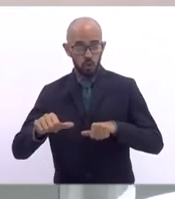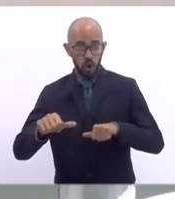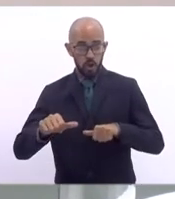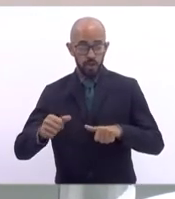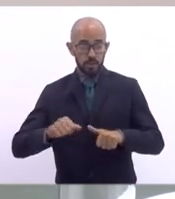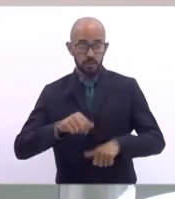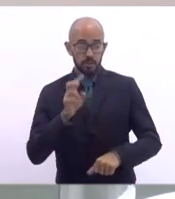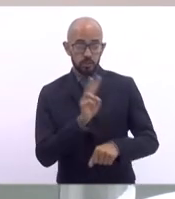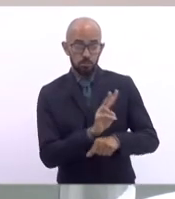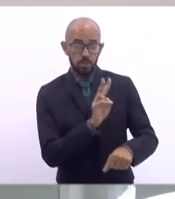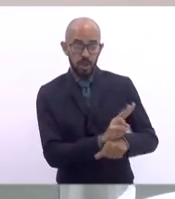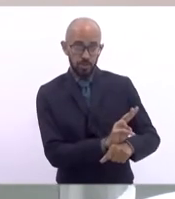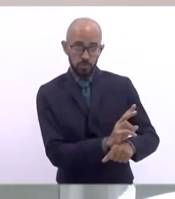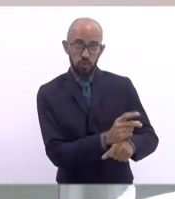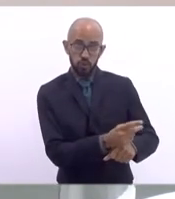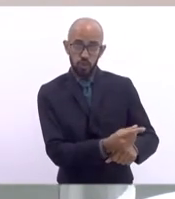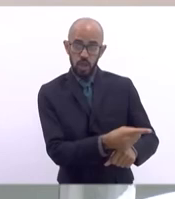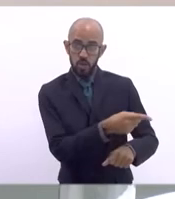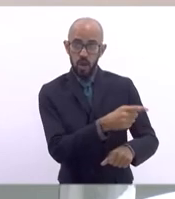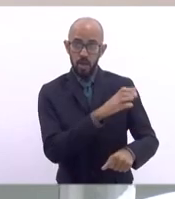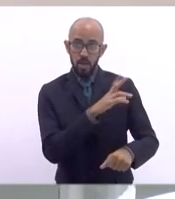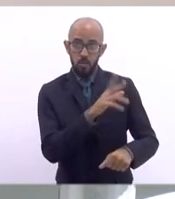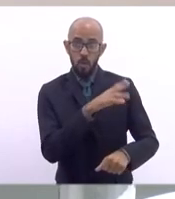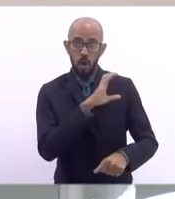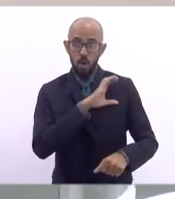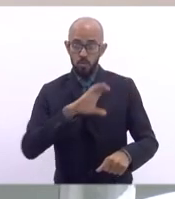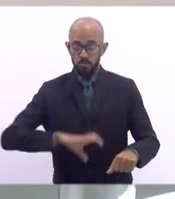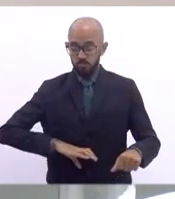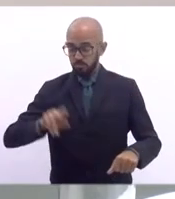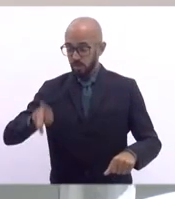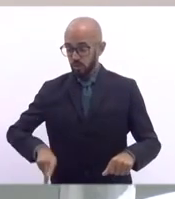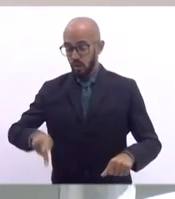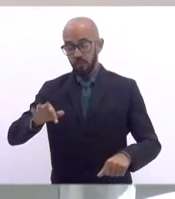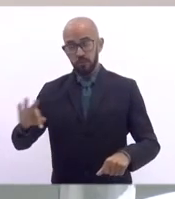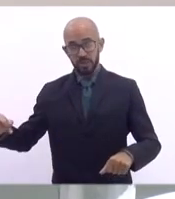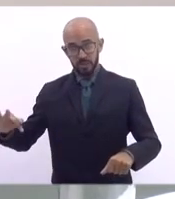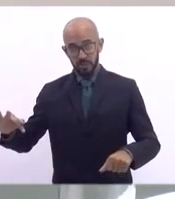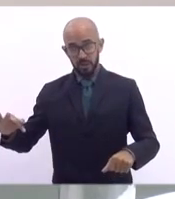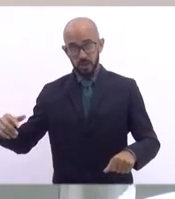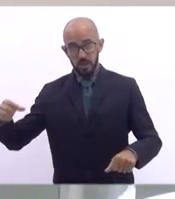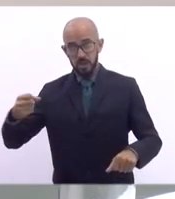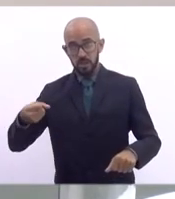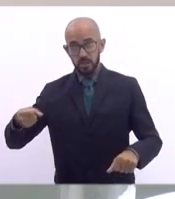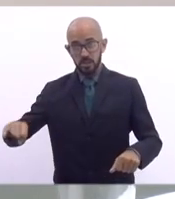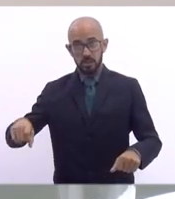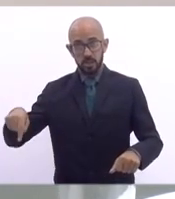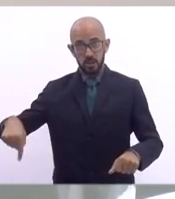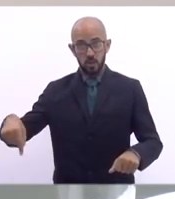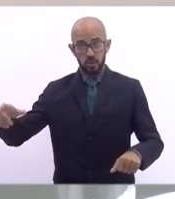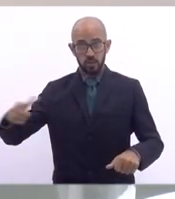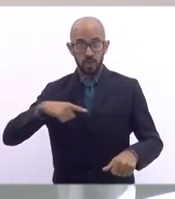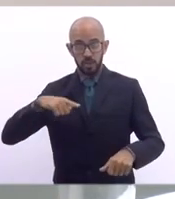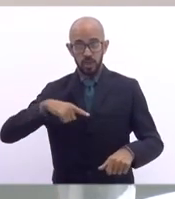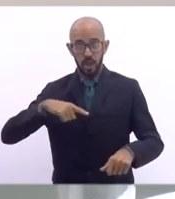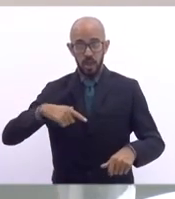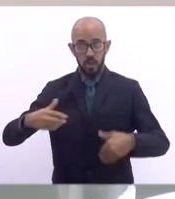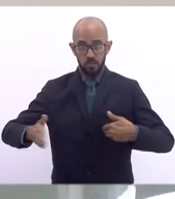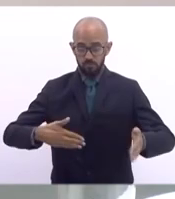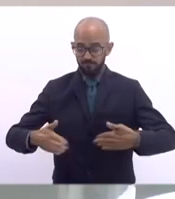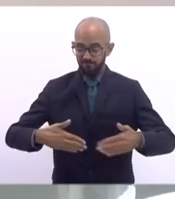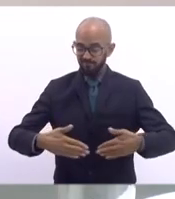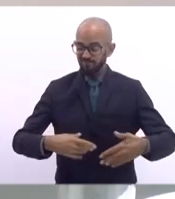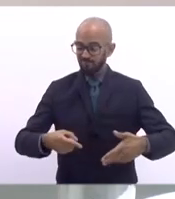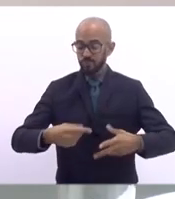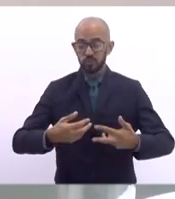empréstimo é igual o cidadão hoje o maior volume de demandas que eu